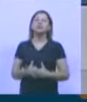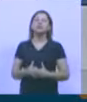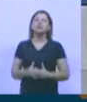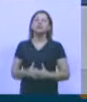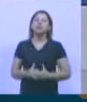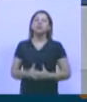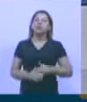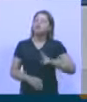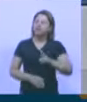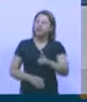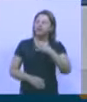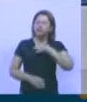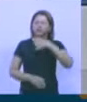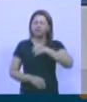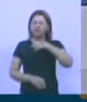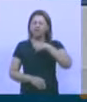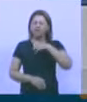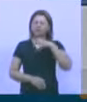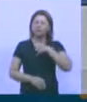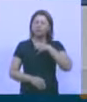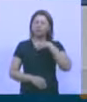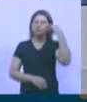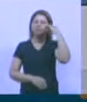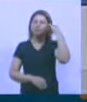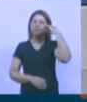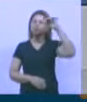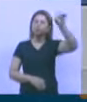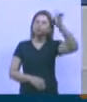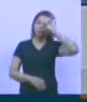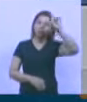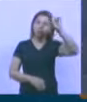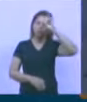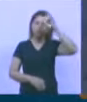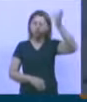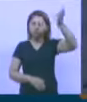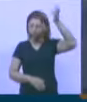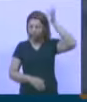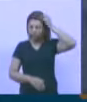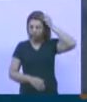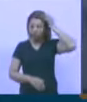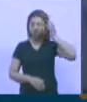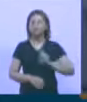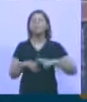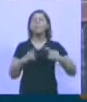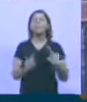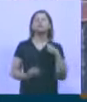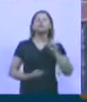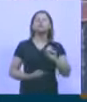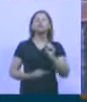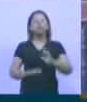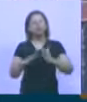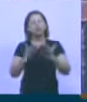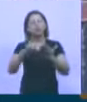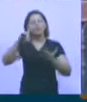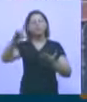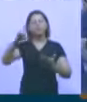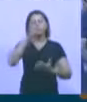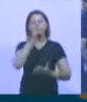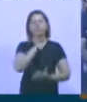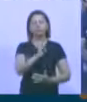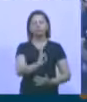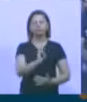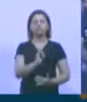penso e eu sinto esse sentimento de culpa. But what does the Bible say? Mas o que a Bíblia diz? In